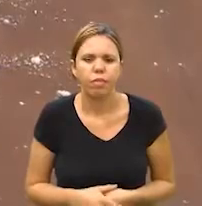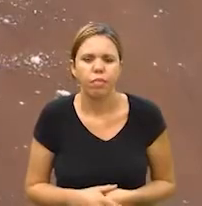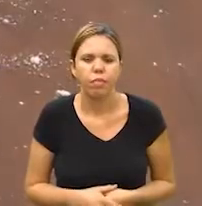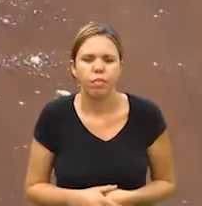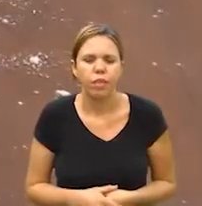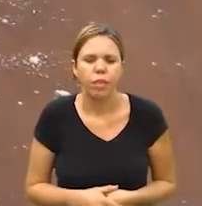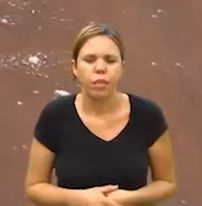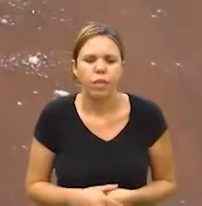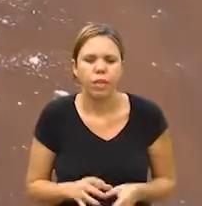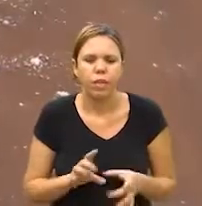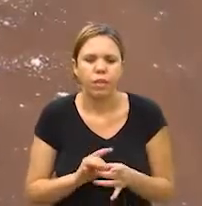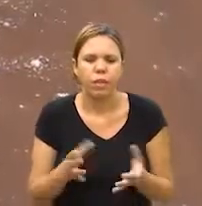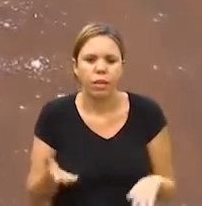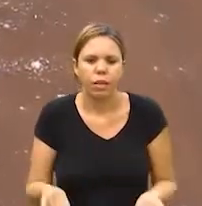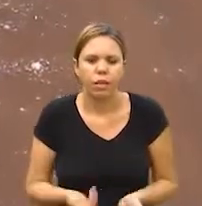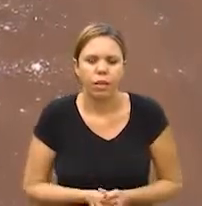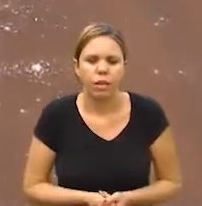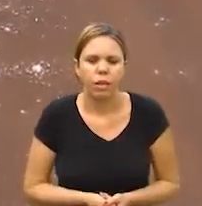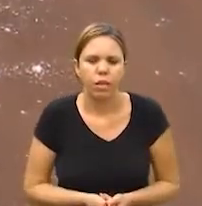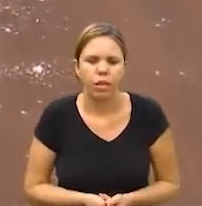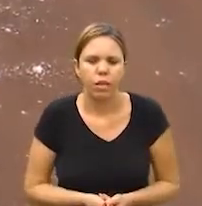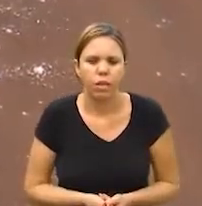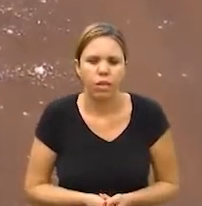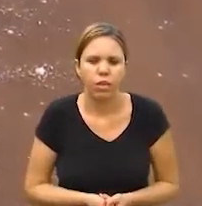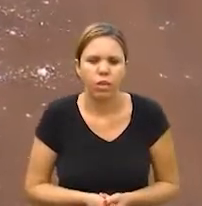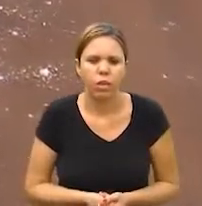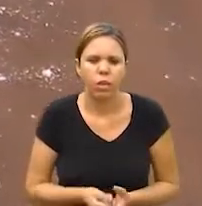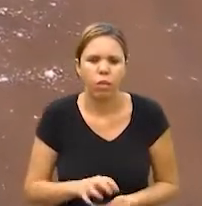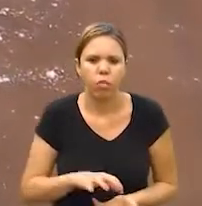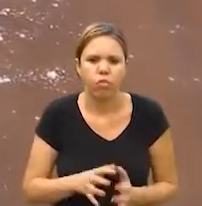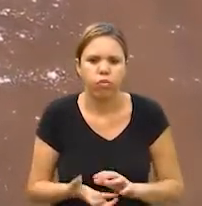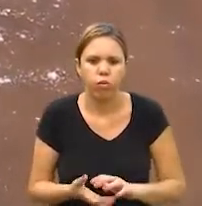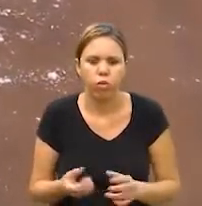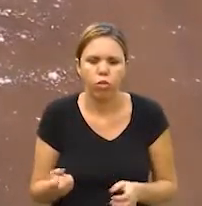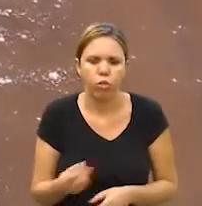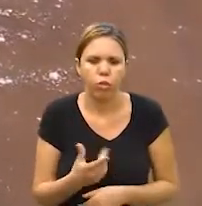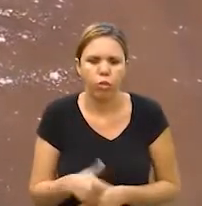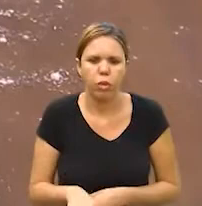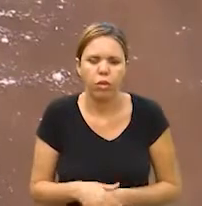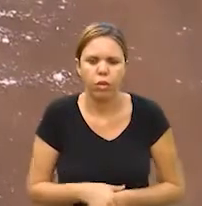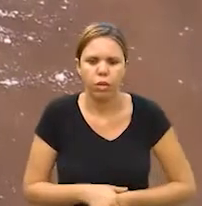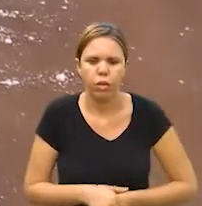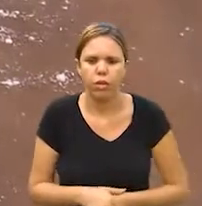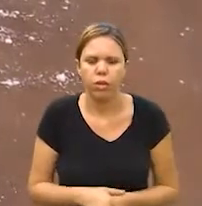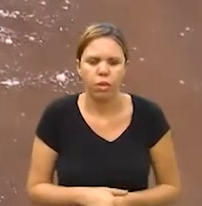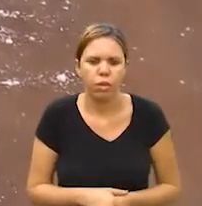E a gente vai deixar o formato redondo novamente.